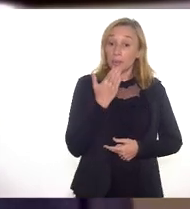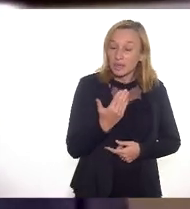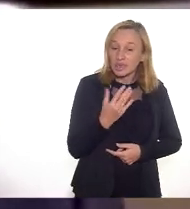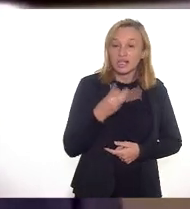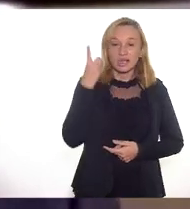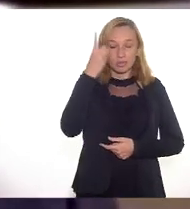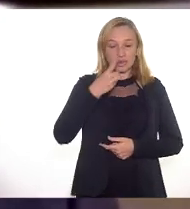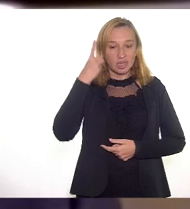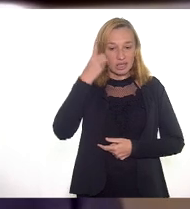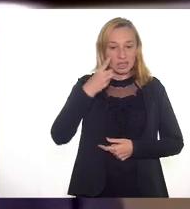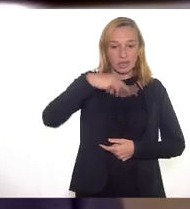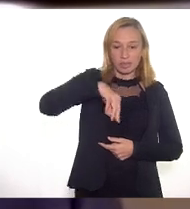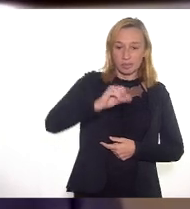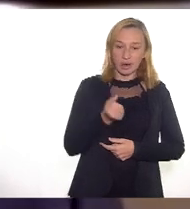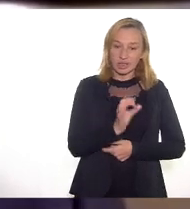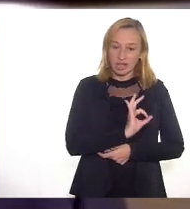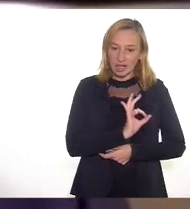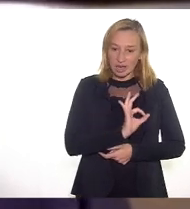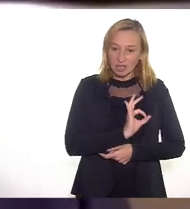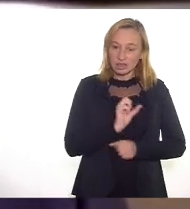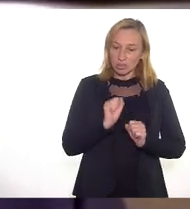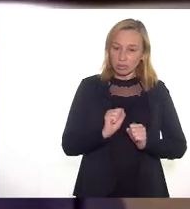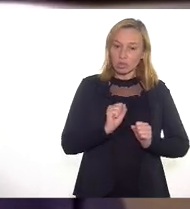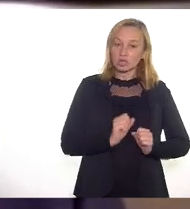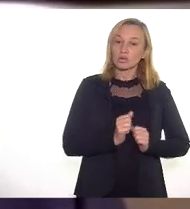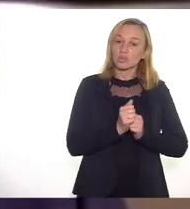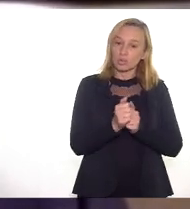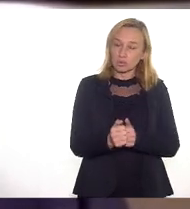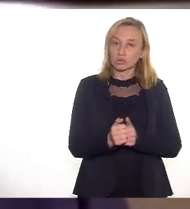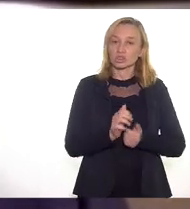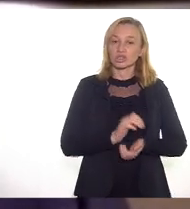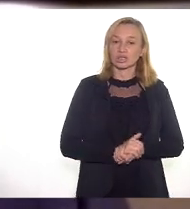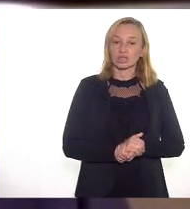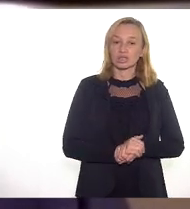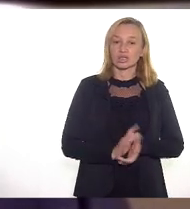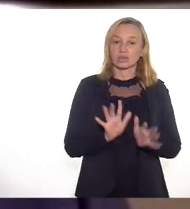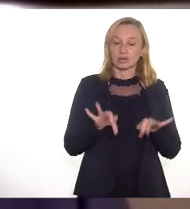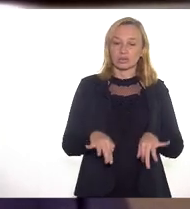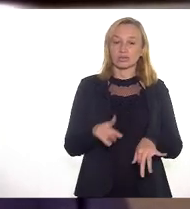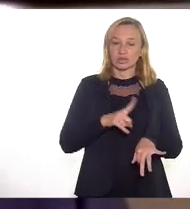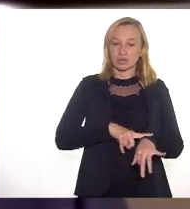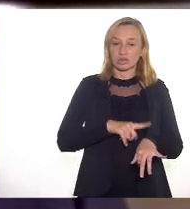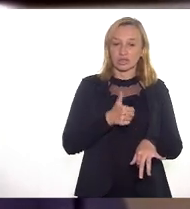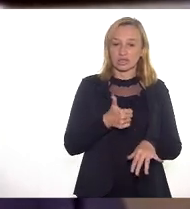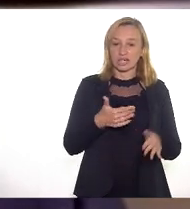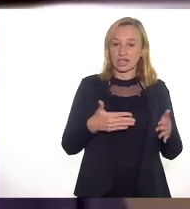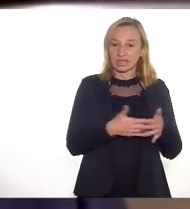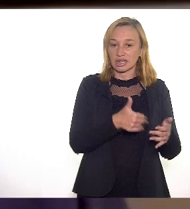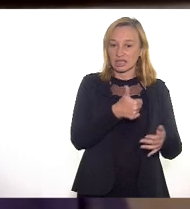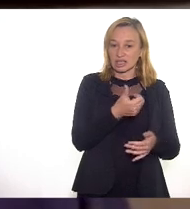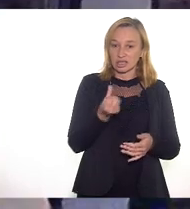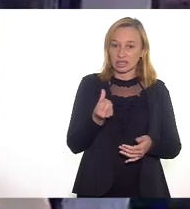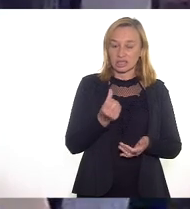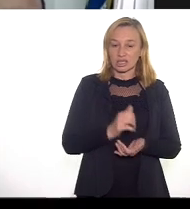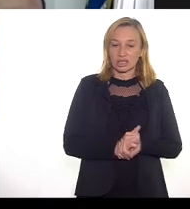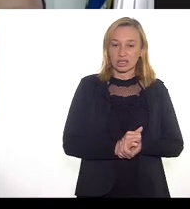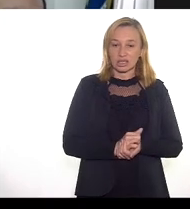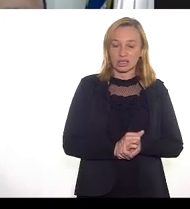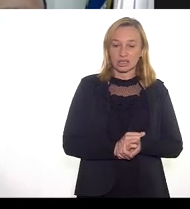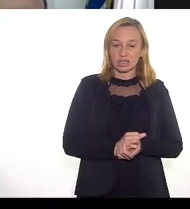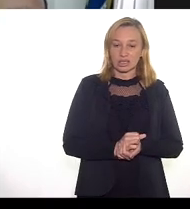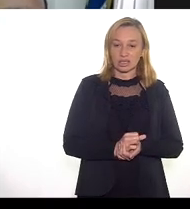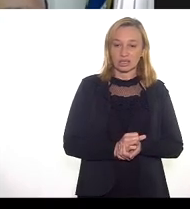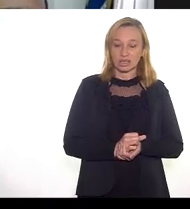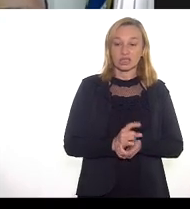deputada Marta Rocha que possa conduzir o expediente final até às 16. E o segundo sou eu.